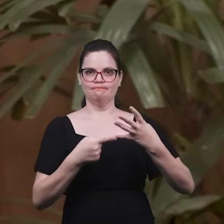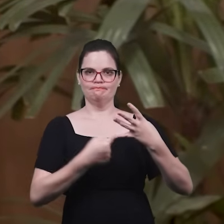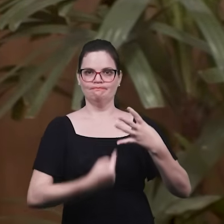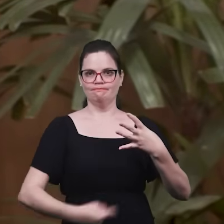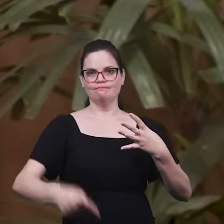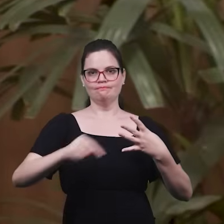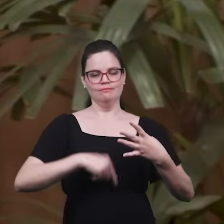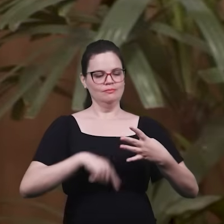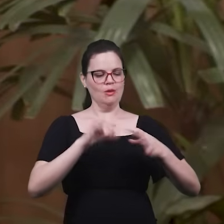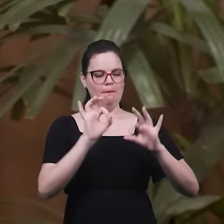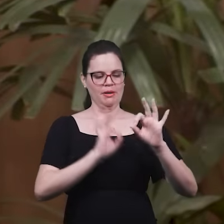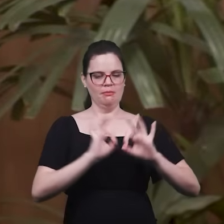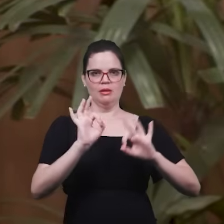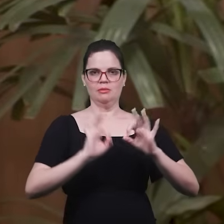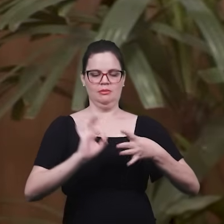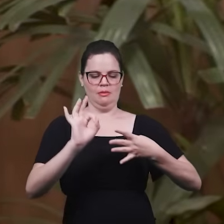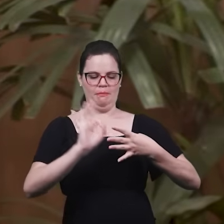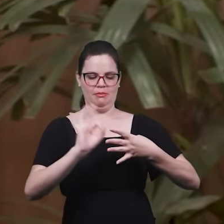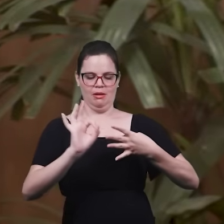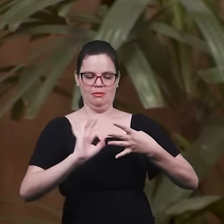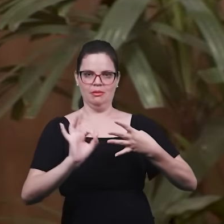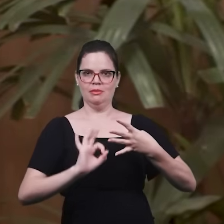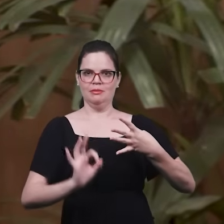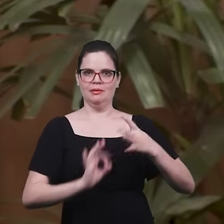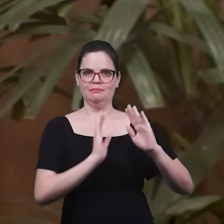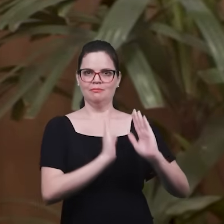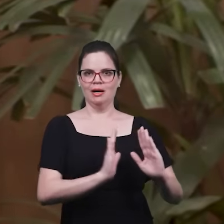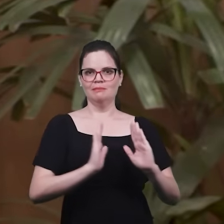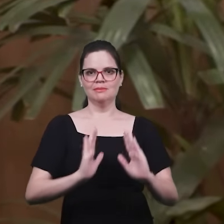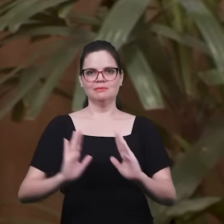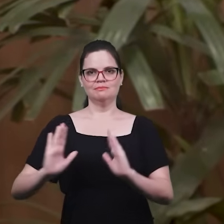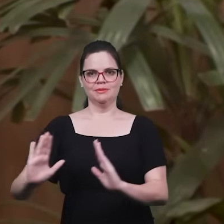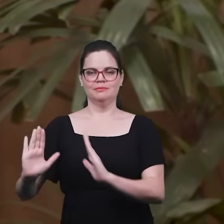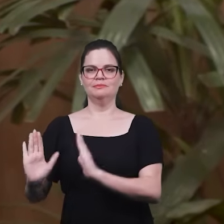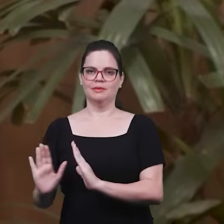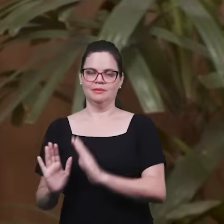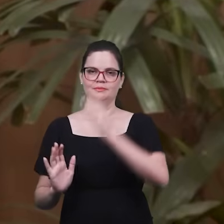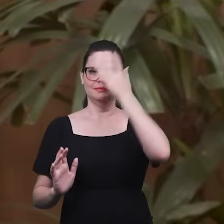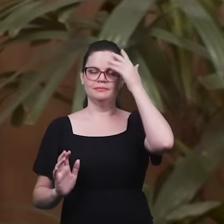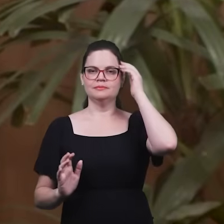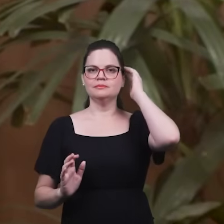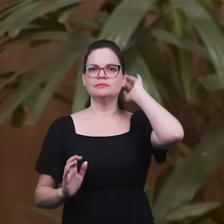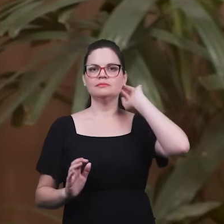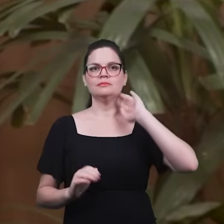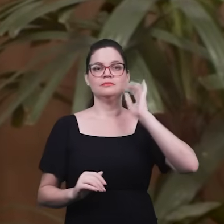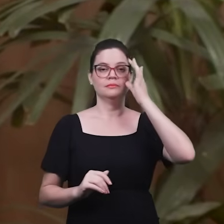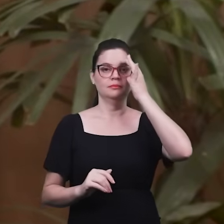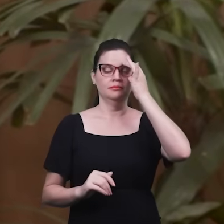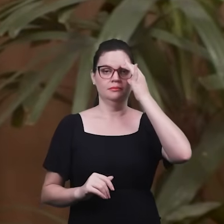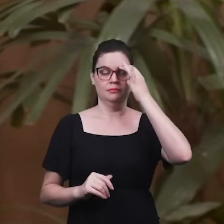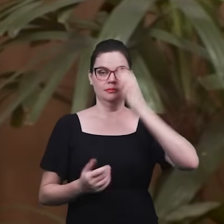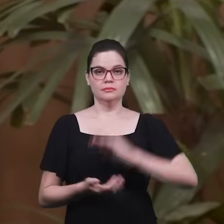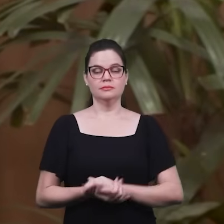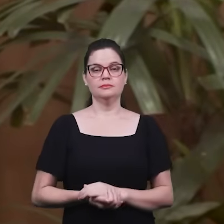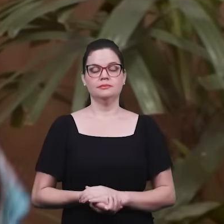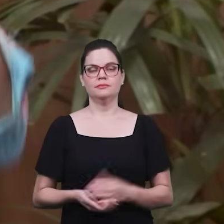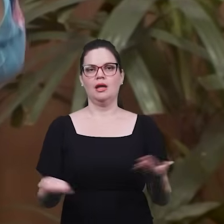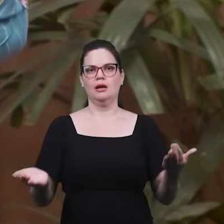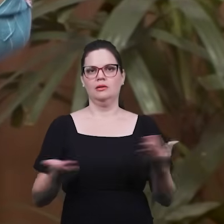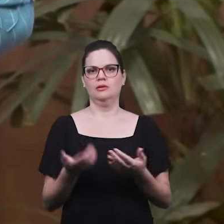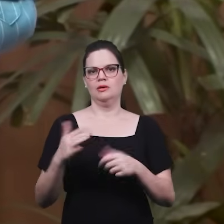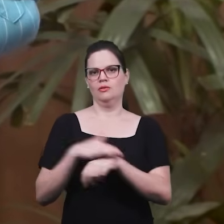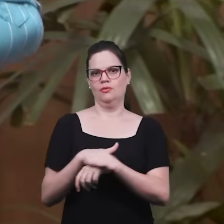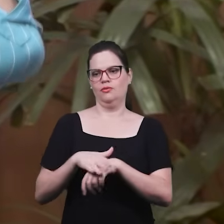esse tem sido o preparo da igreja mês a mês. E aí nós queríamos conversar um pouco